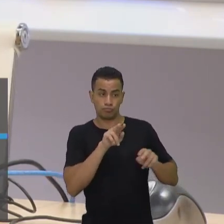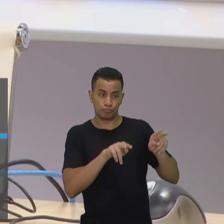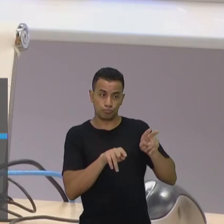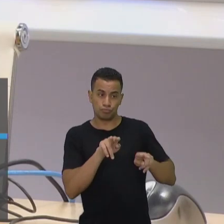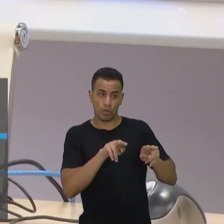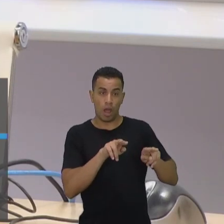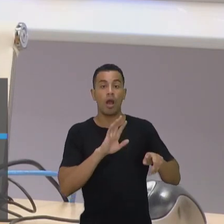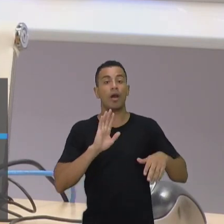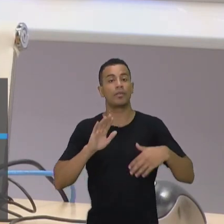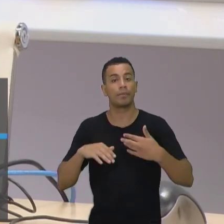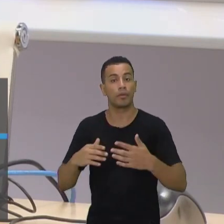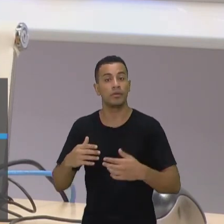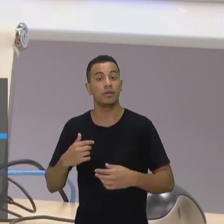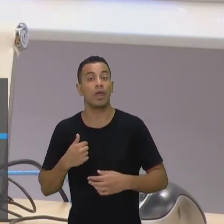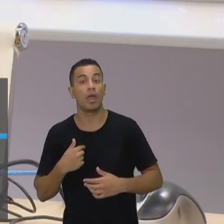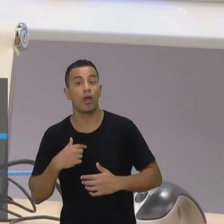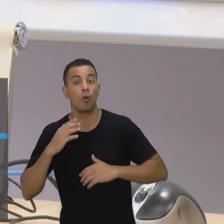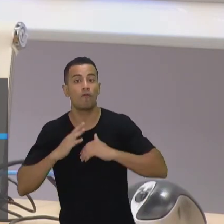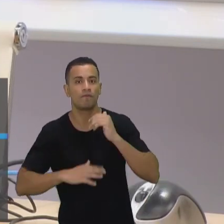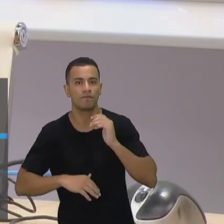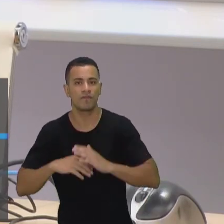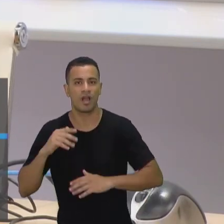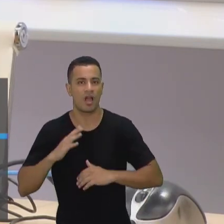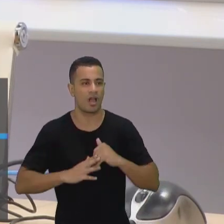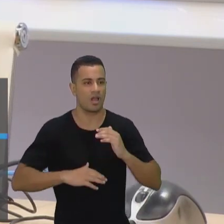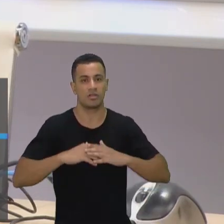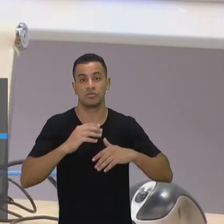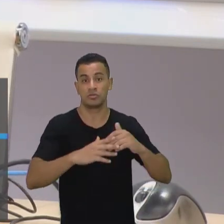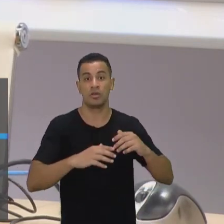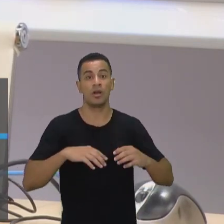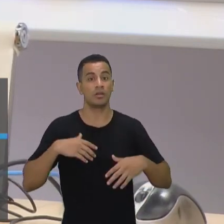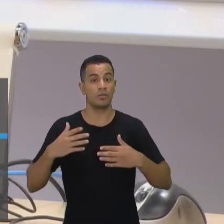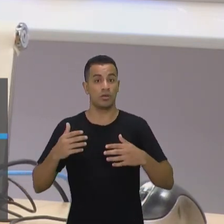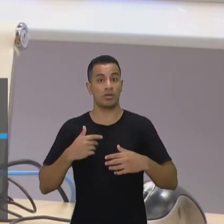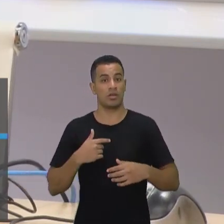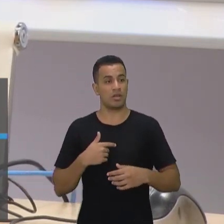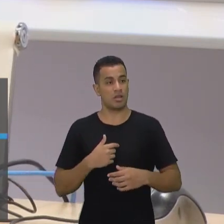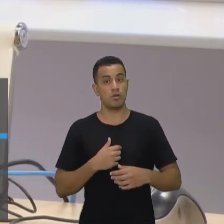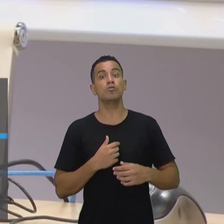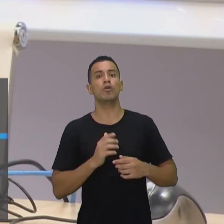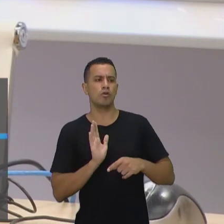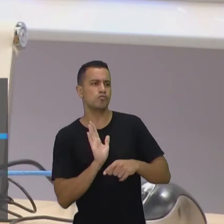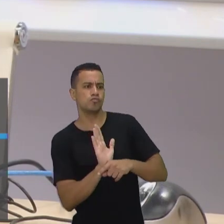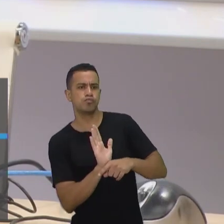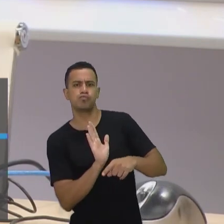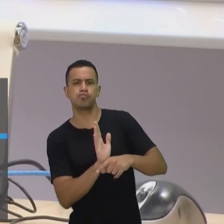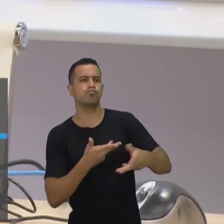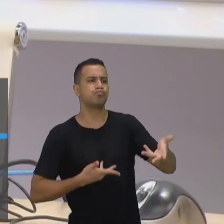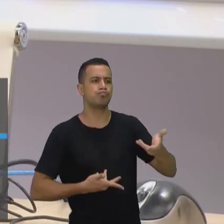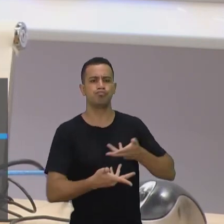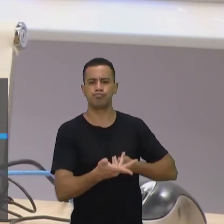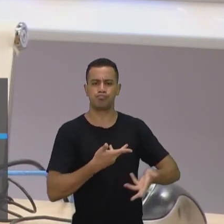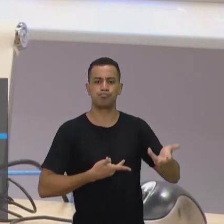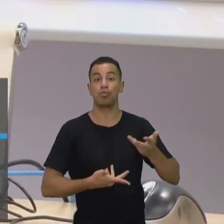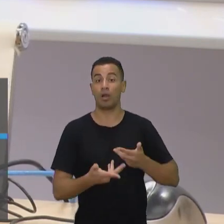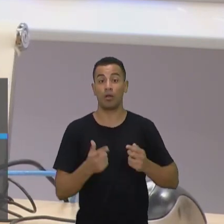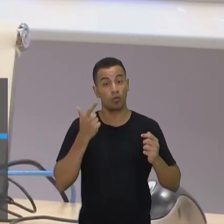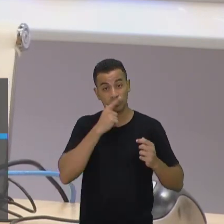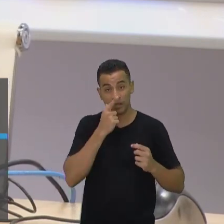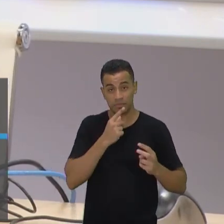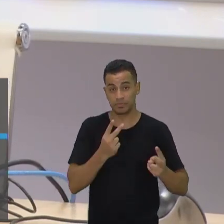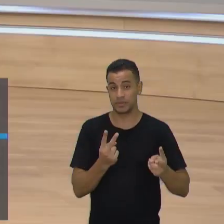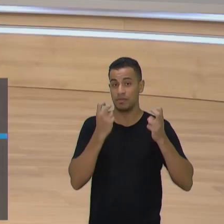executor. Então, ele vai conseguindo perceber, conforme ele vai passando por essas estações, como que o happening